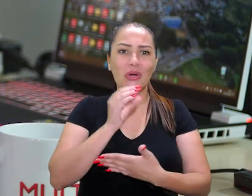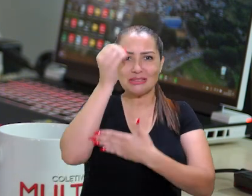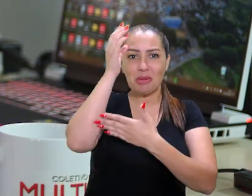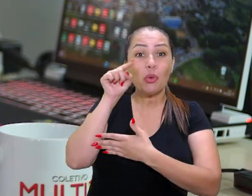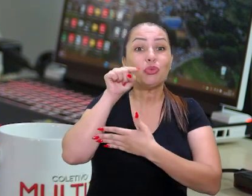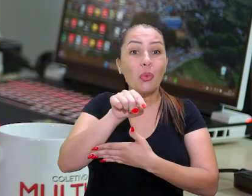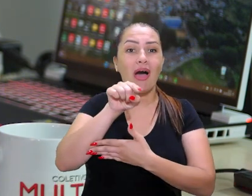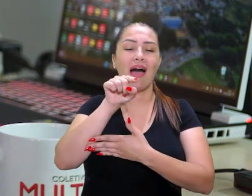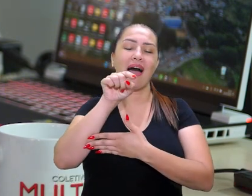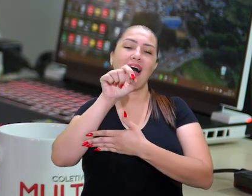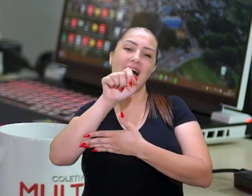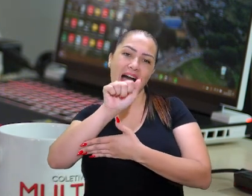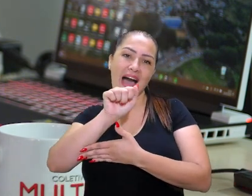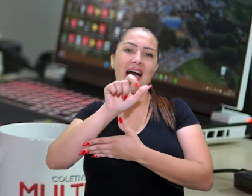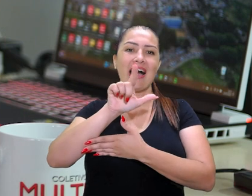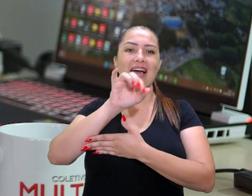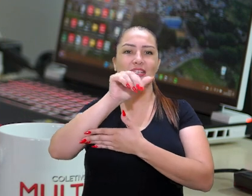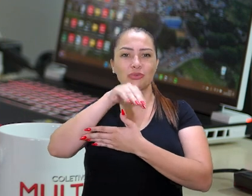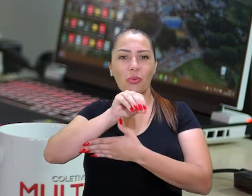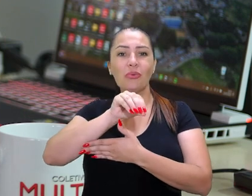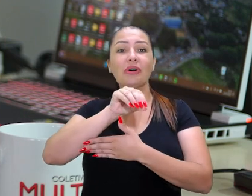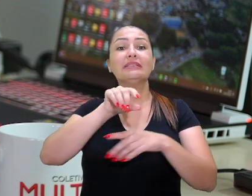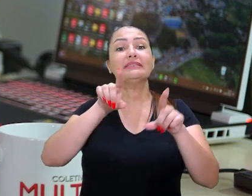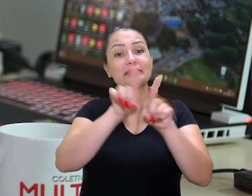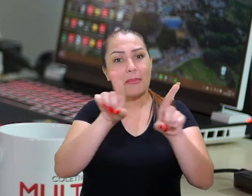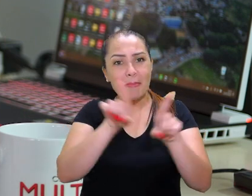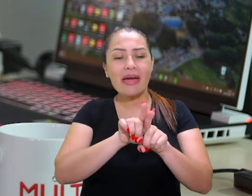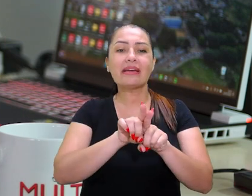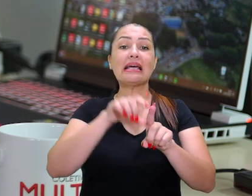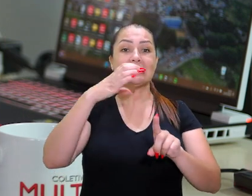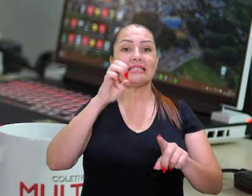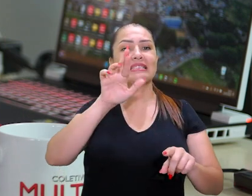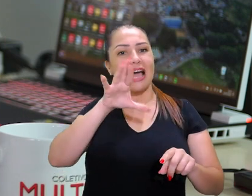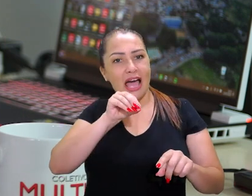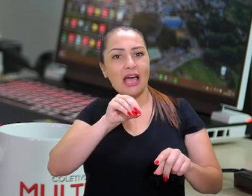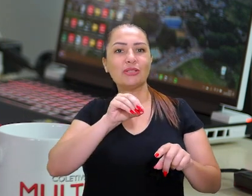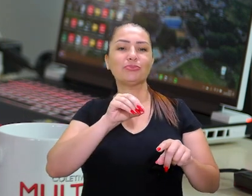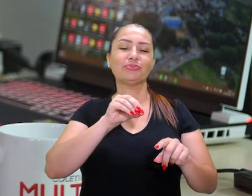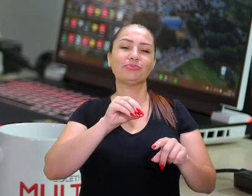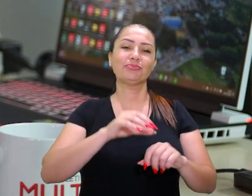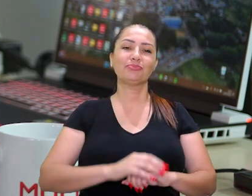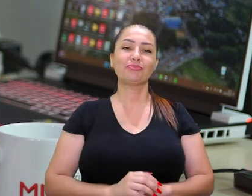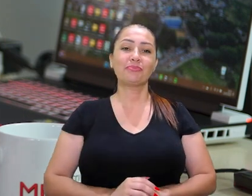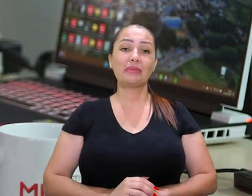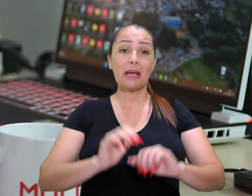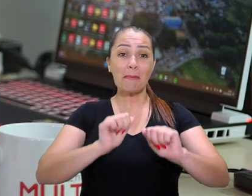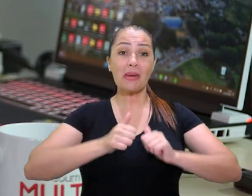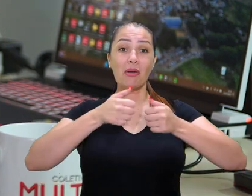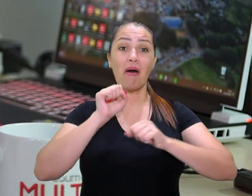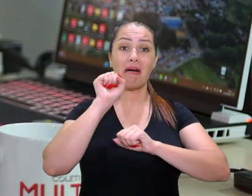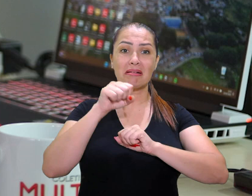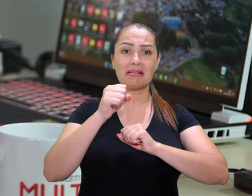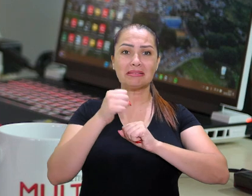Alisson, adentra o grupo também, o Célio chega ao grupo, e a gente melhora esteticamente esse